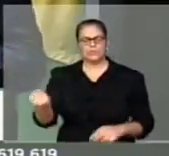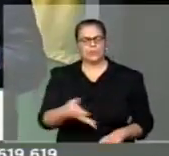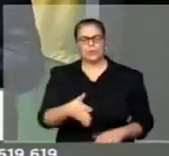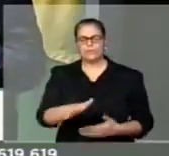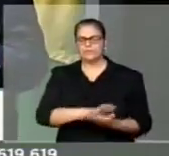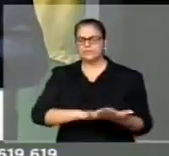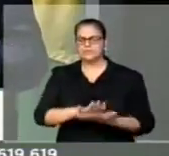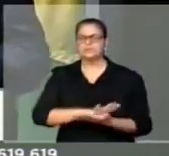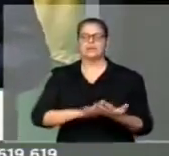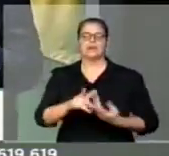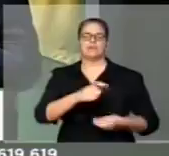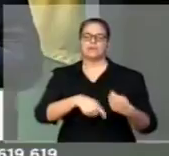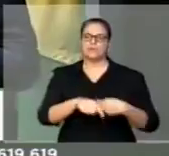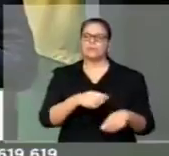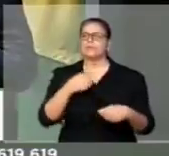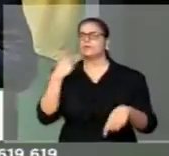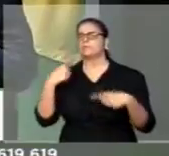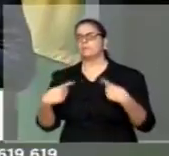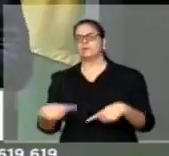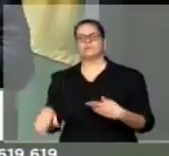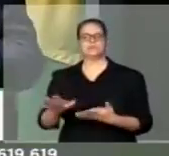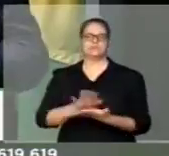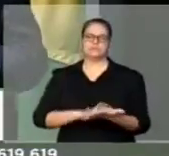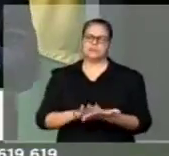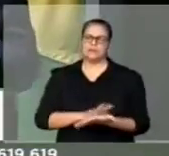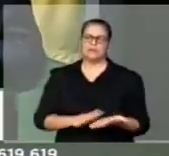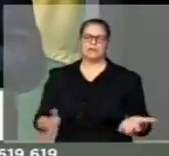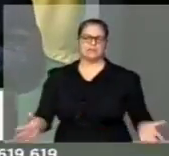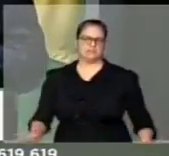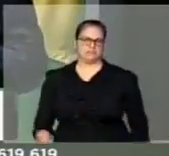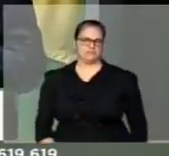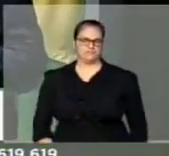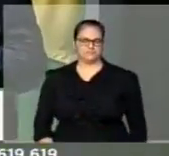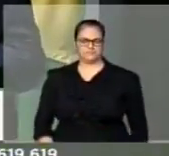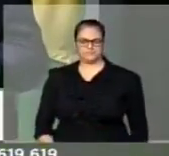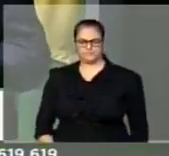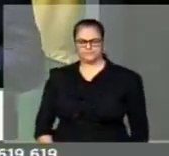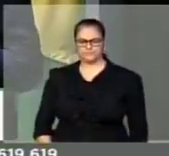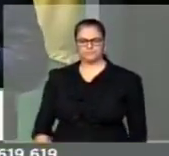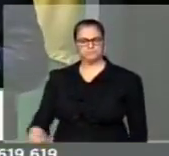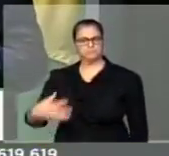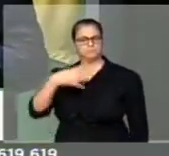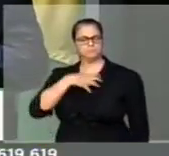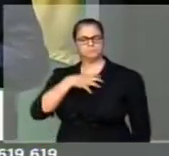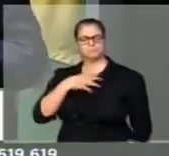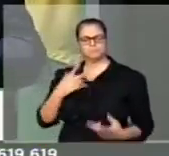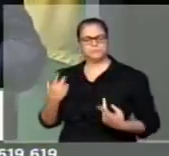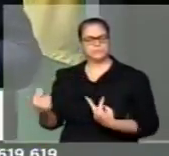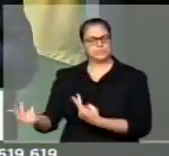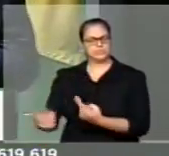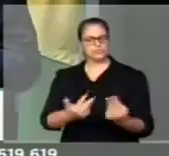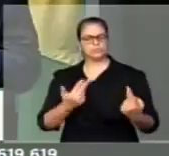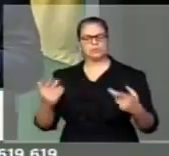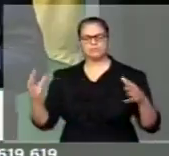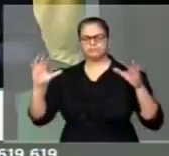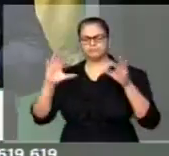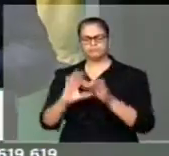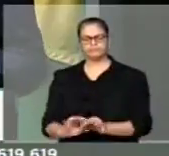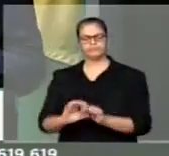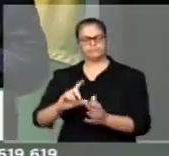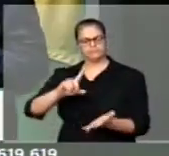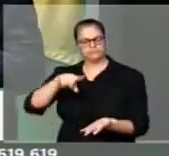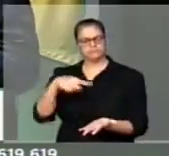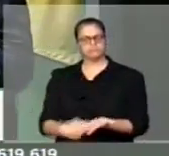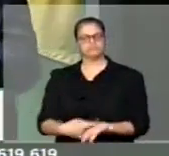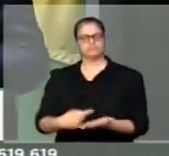política e econômica capaz de tirar o Brasil desse atoleiro. Então é irmanados desse sentimento que nós do PSB aqui parabenizamos o